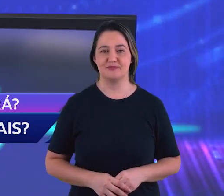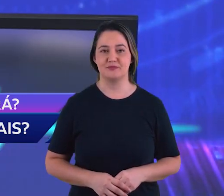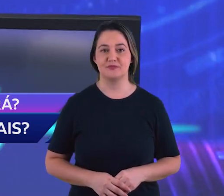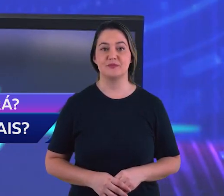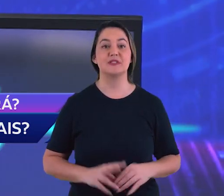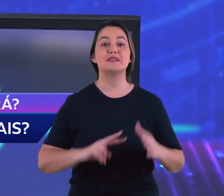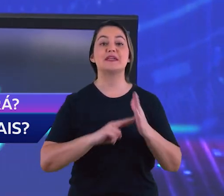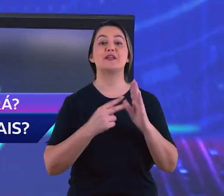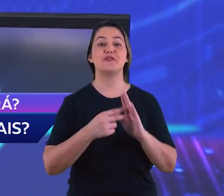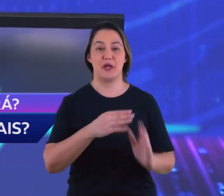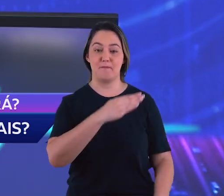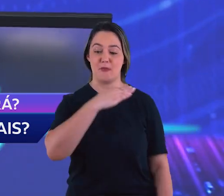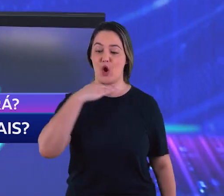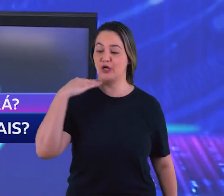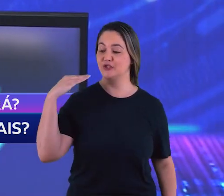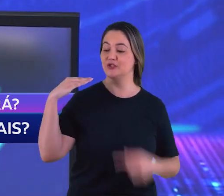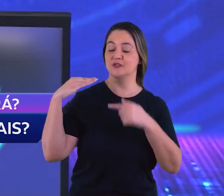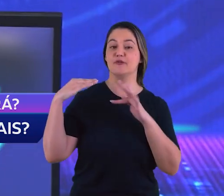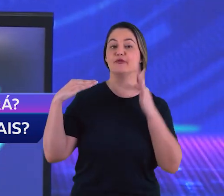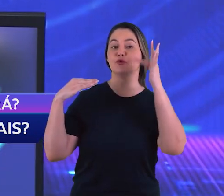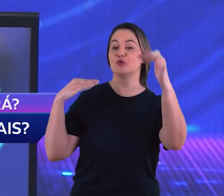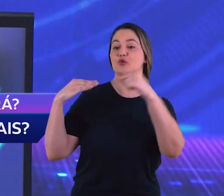a morte morrerá.